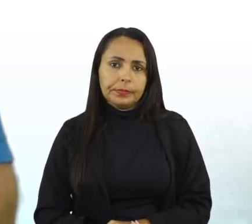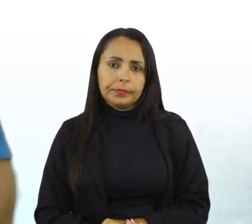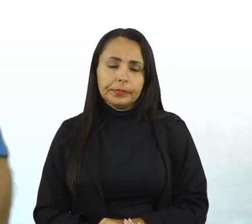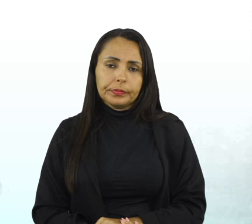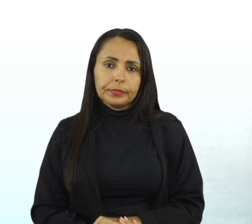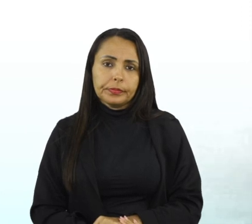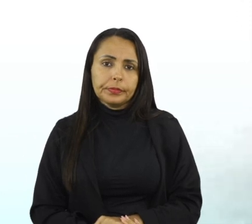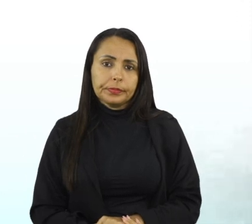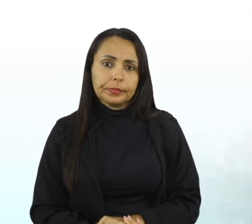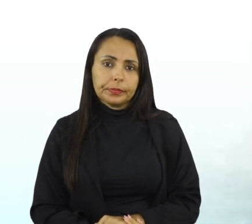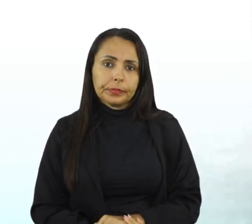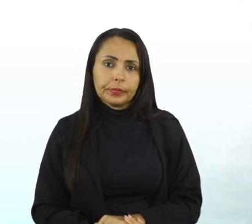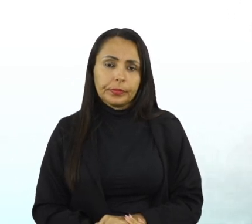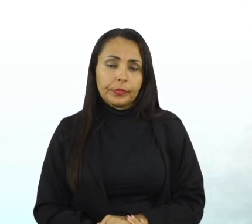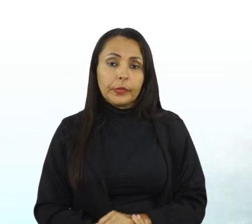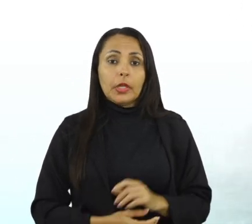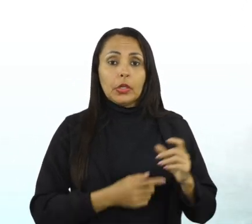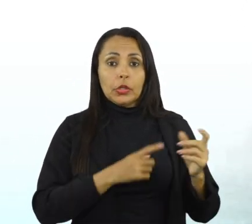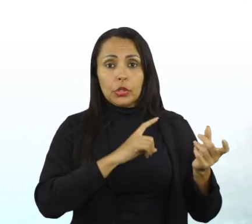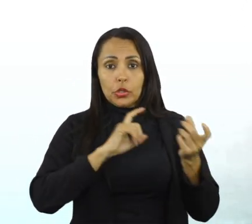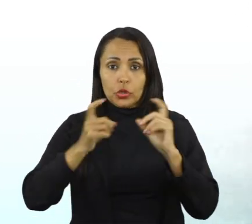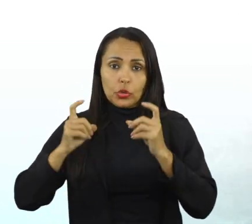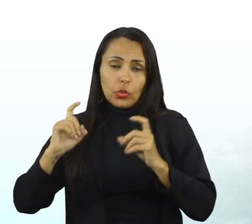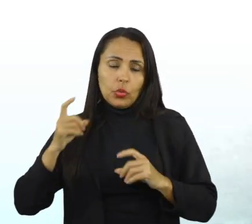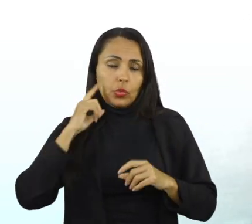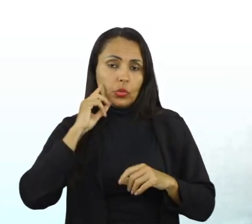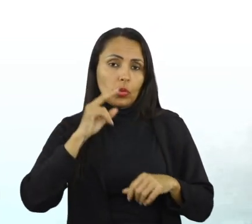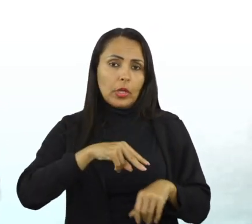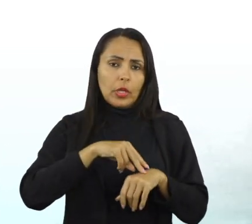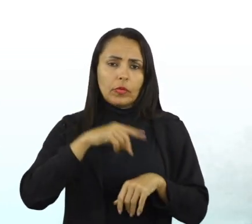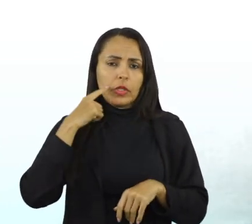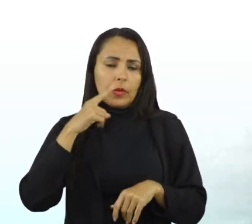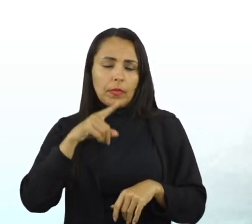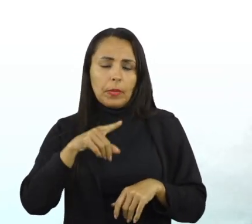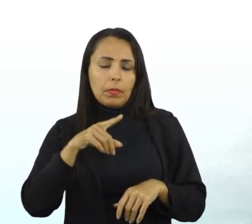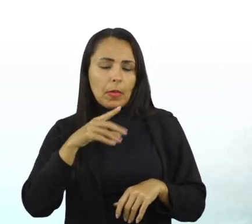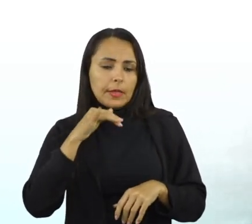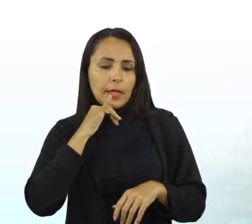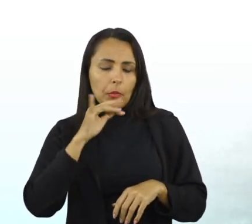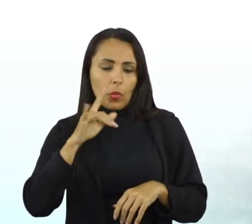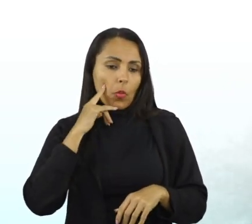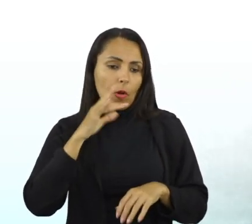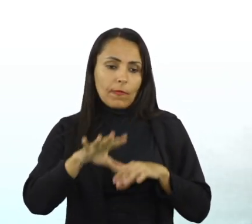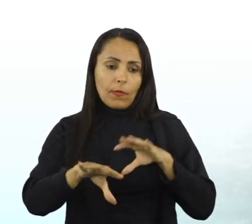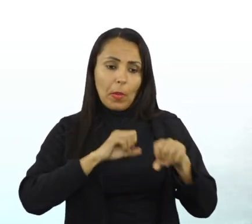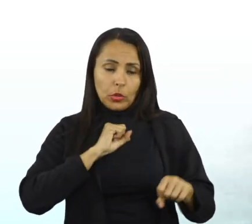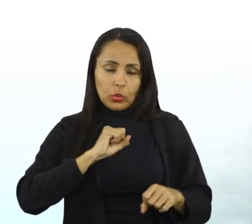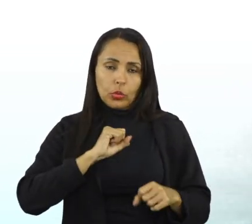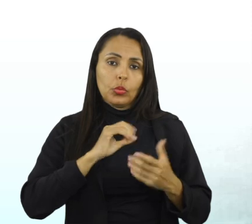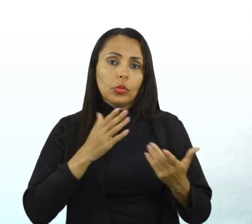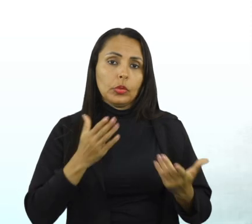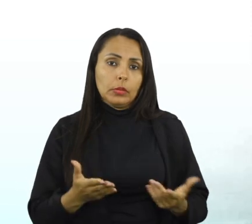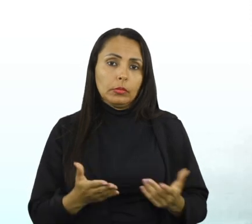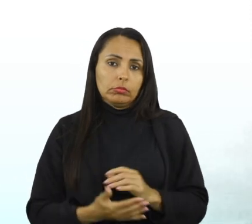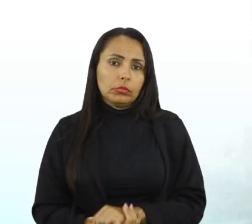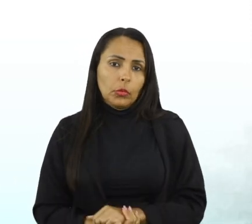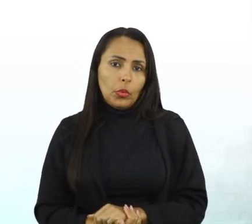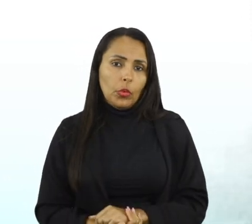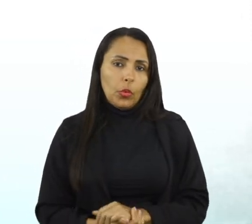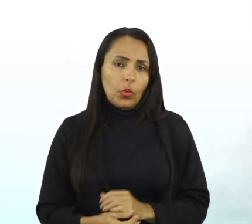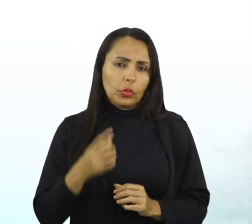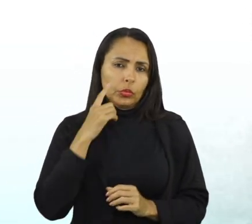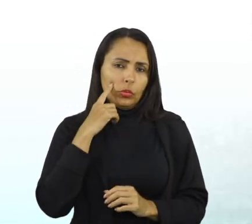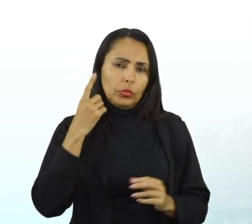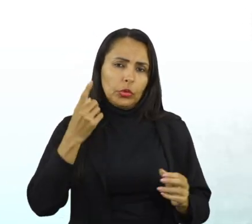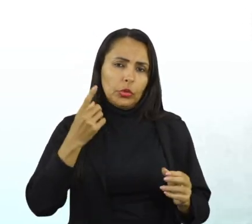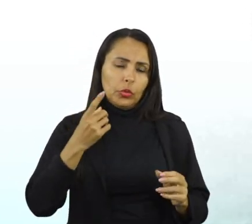Discurso solene. Você vai para uma formatura, né, ou vai participar de um seminário,